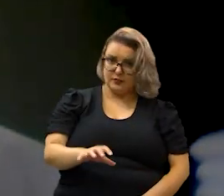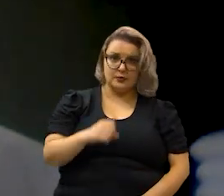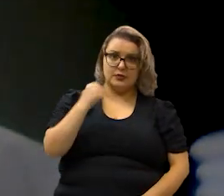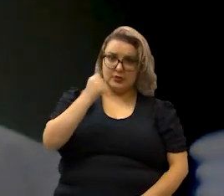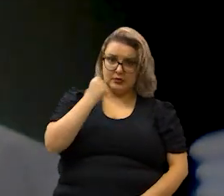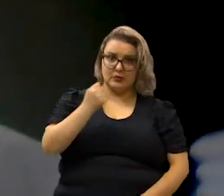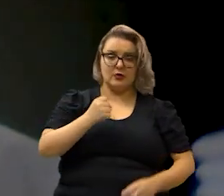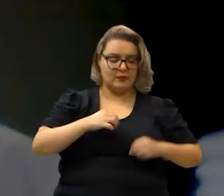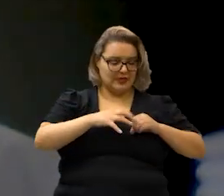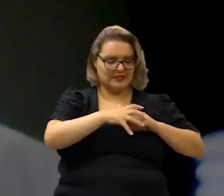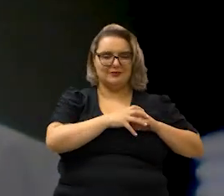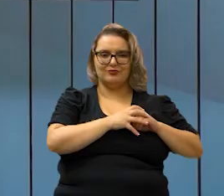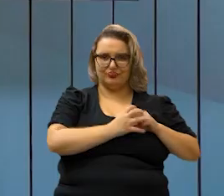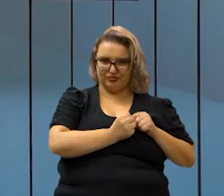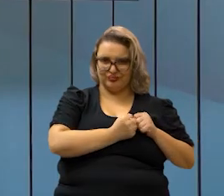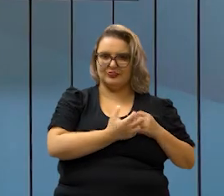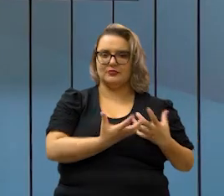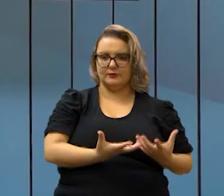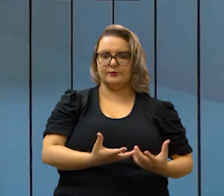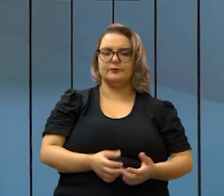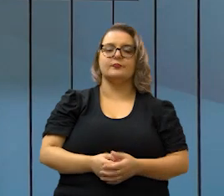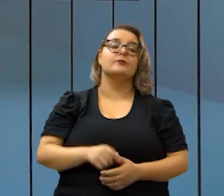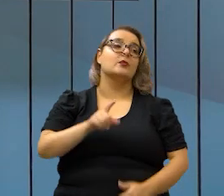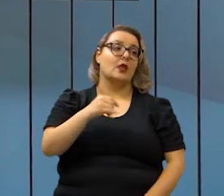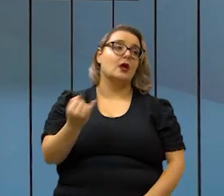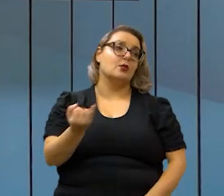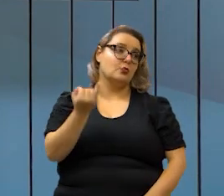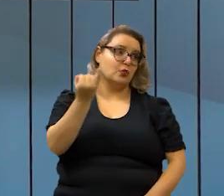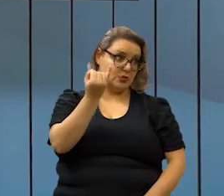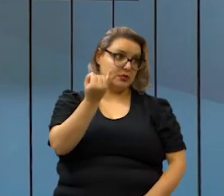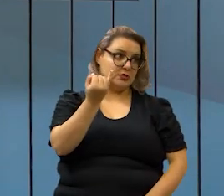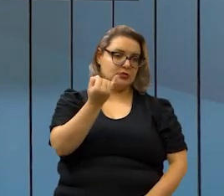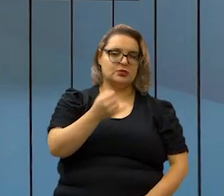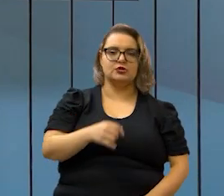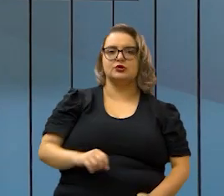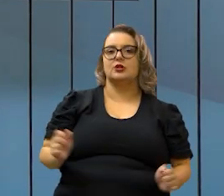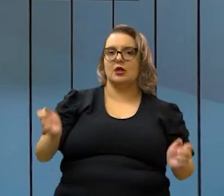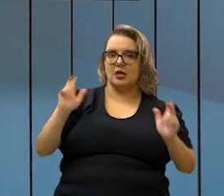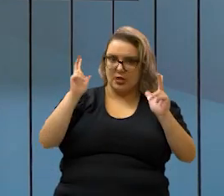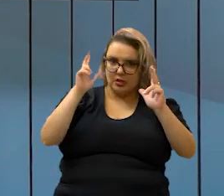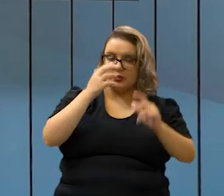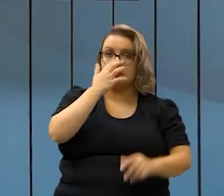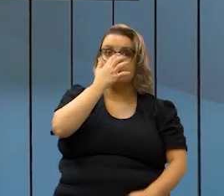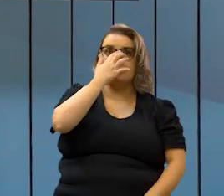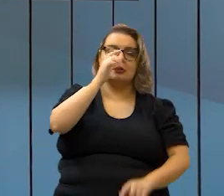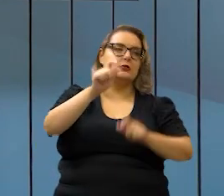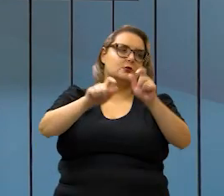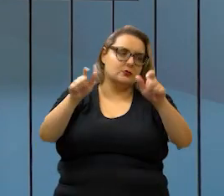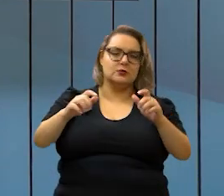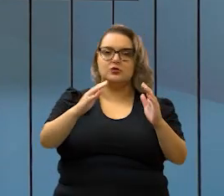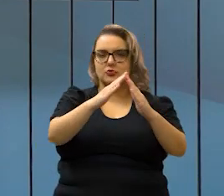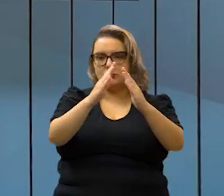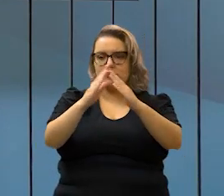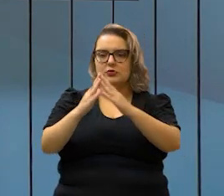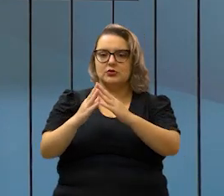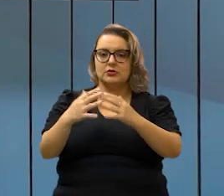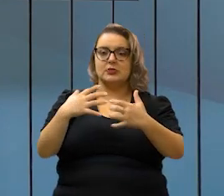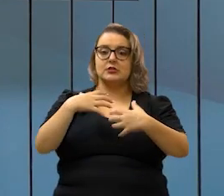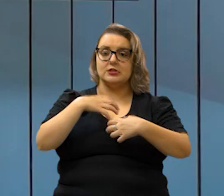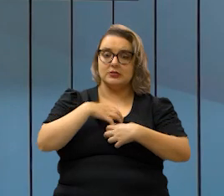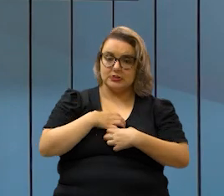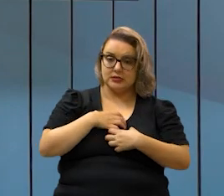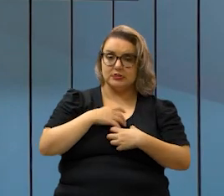muito graves. Eu acho que isso é um ponto muito importante, doutor, que você alertar, então, as pessoas que estão em casa,